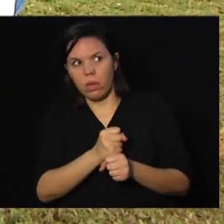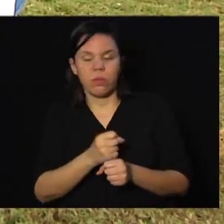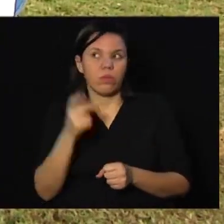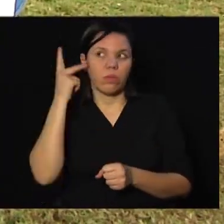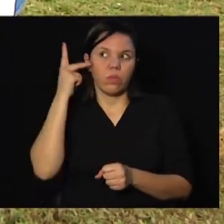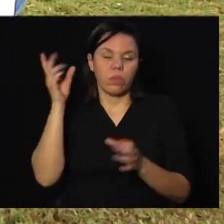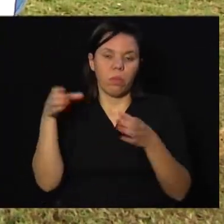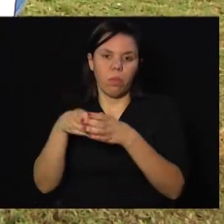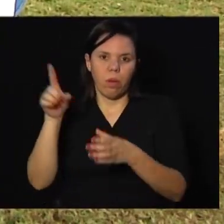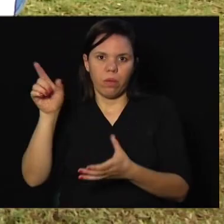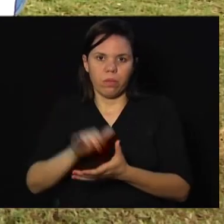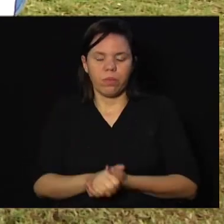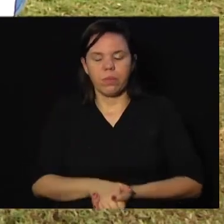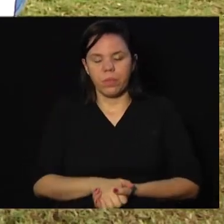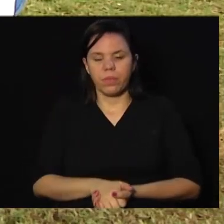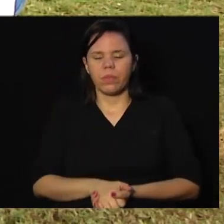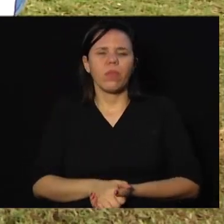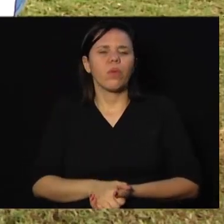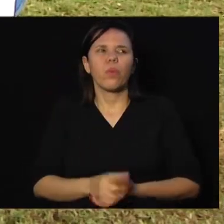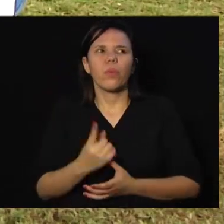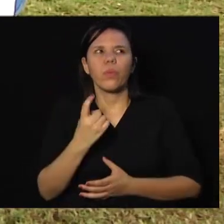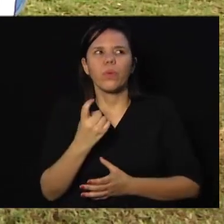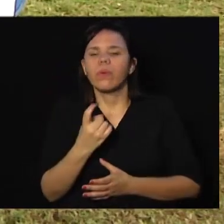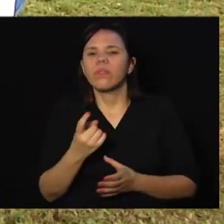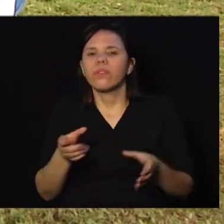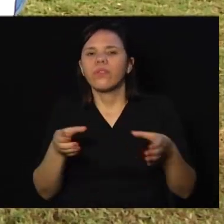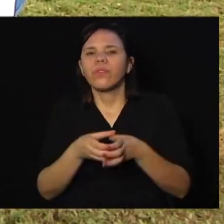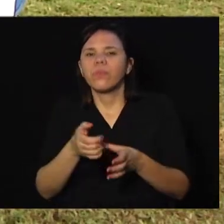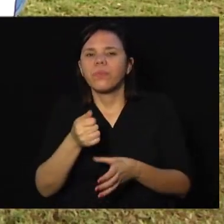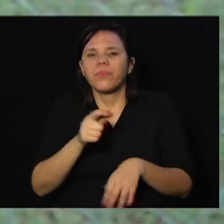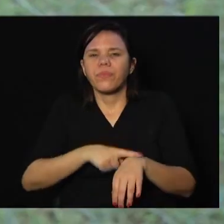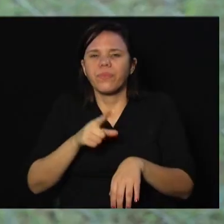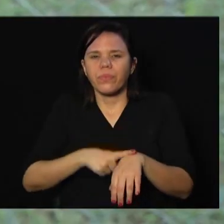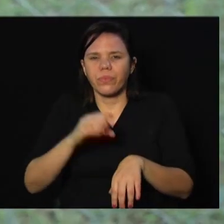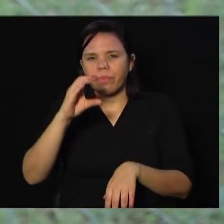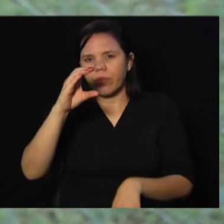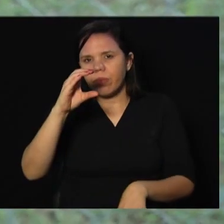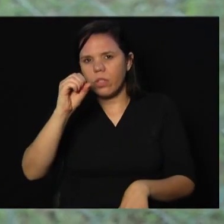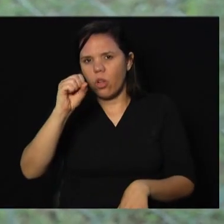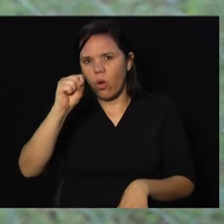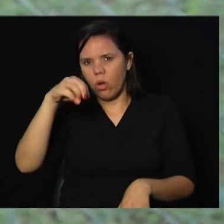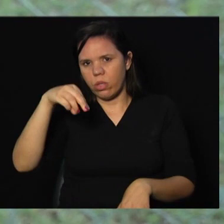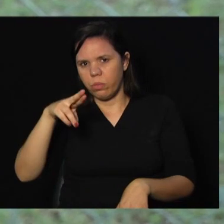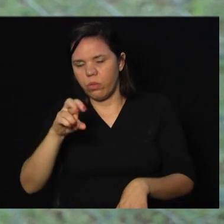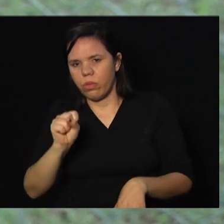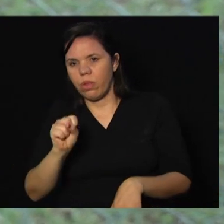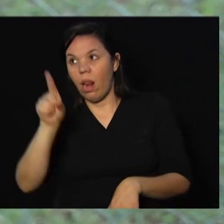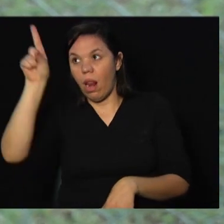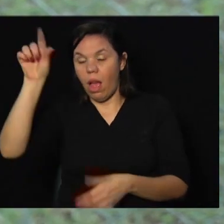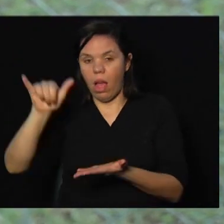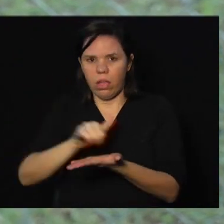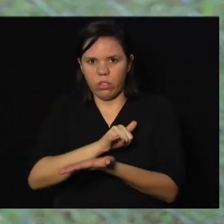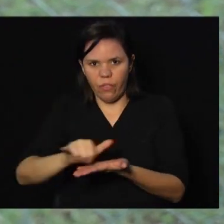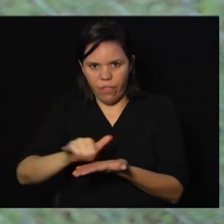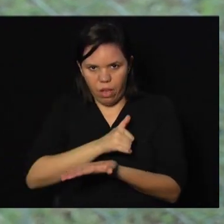time clube que eu fiquei pouco tempo foi no Cosmos, né, de Nova York, porque eu tinha